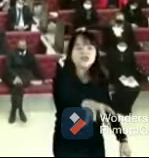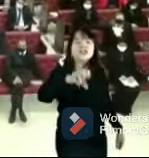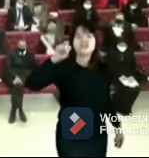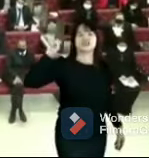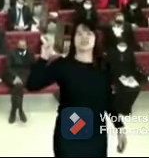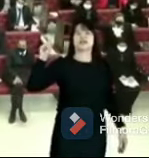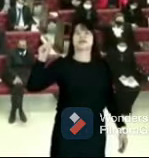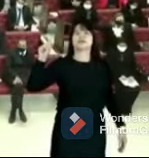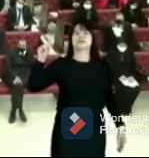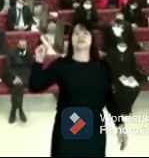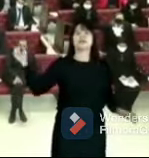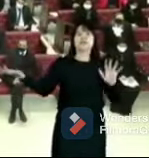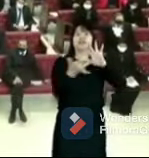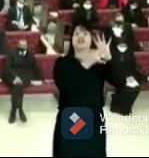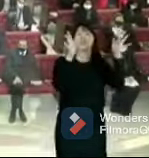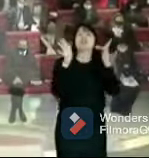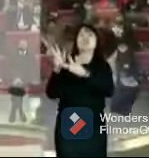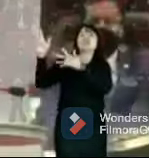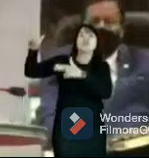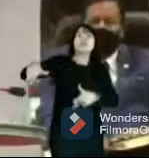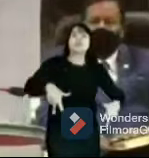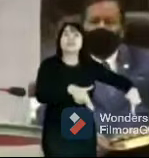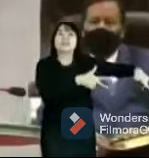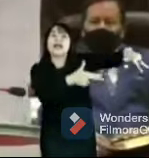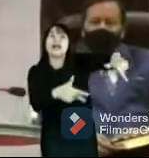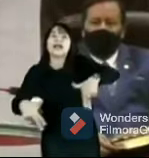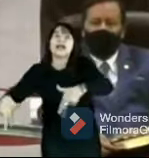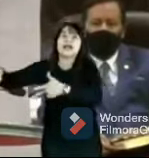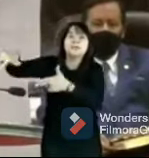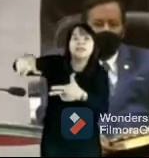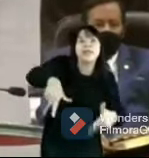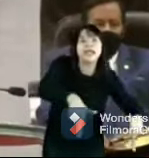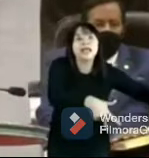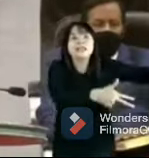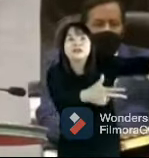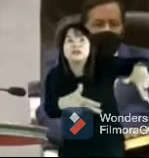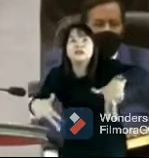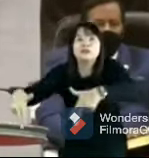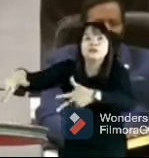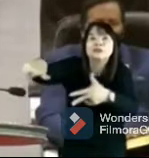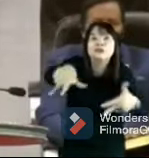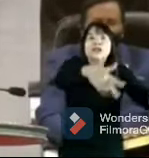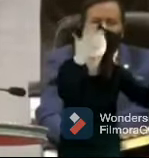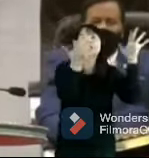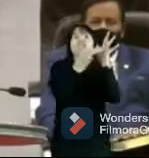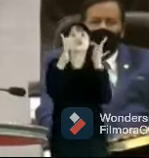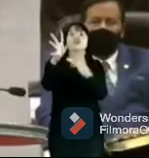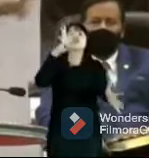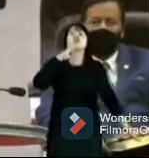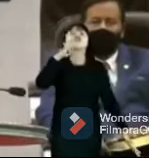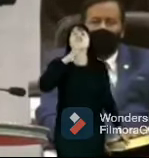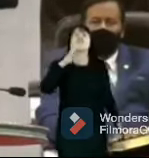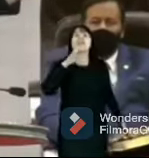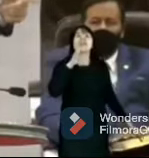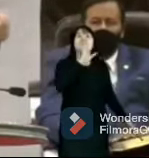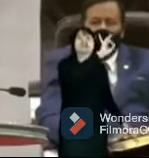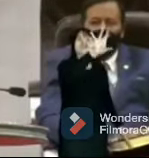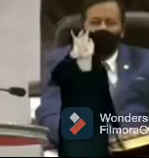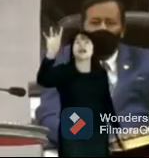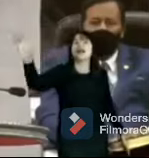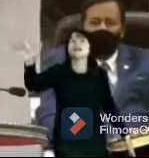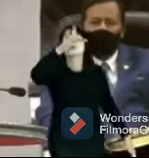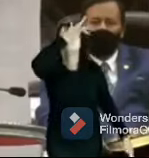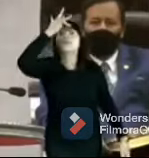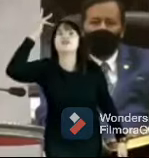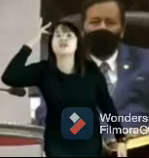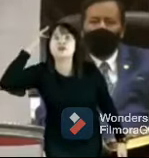Eu ainda caminho no meio dos sete castiçais de ouro. Eu ponho no trono,